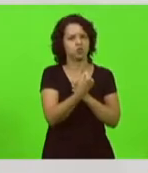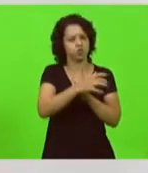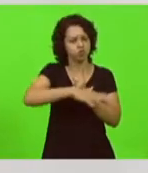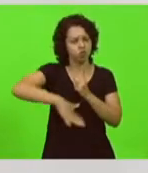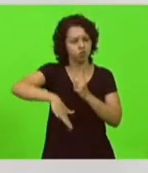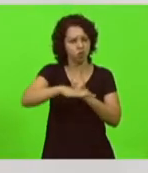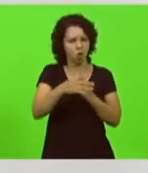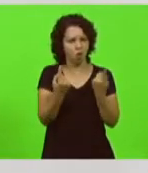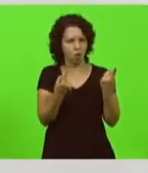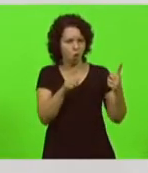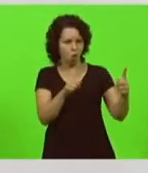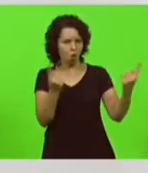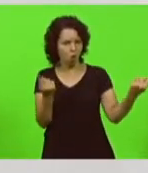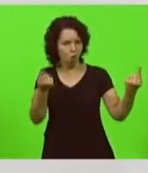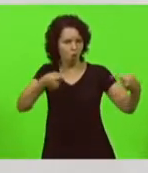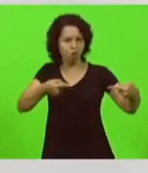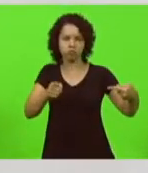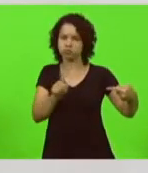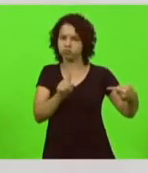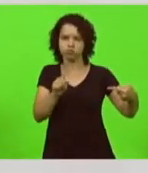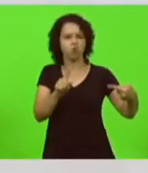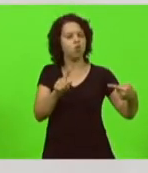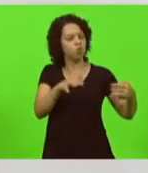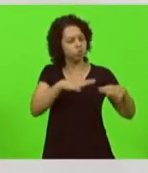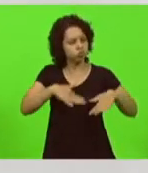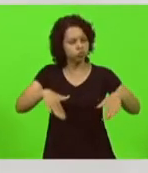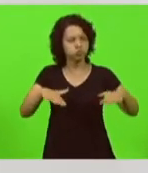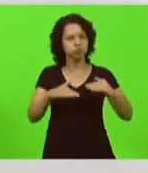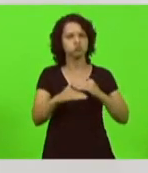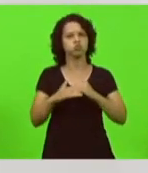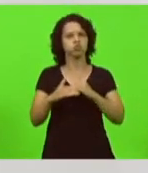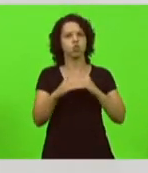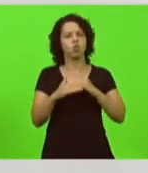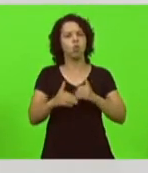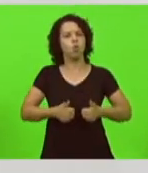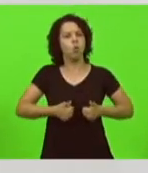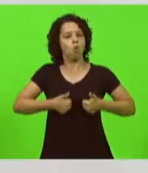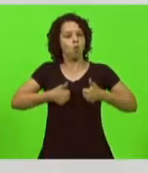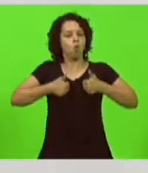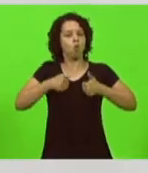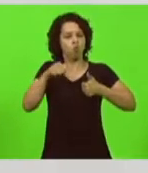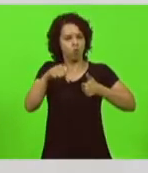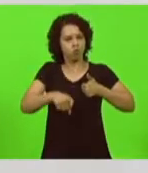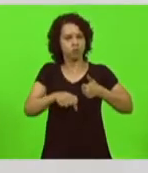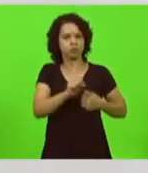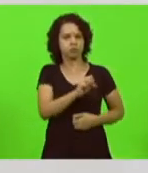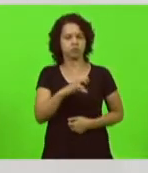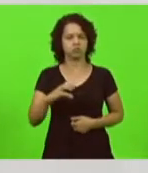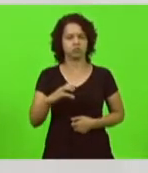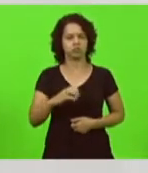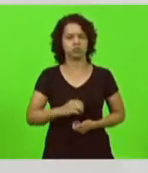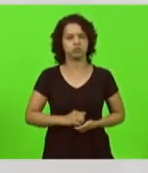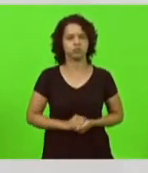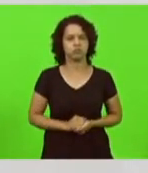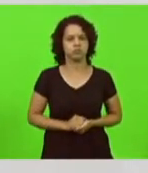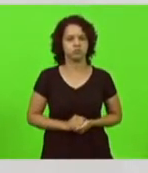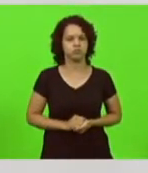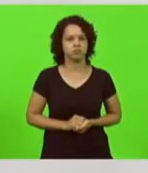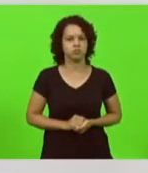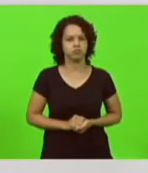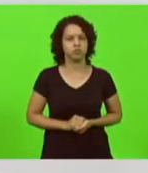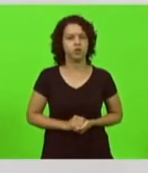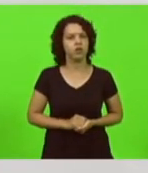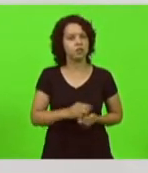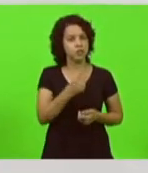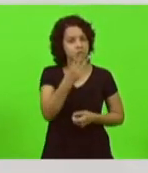compartilhamos todos o mesmo orgulho de ser ou estar catarinenses. Passados 3 anos, é cada